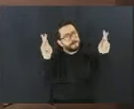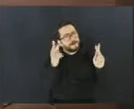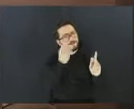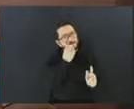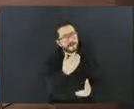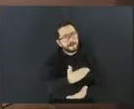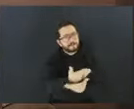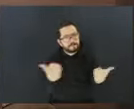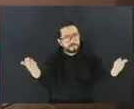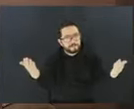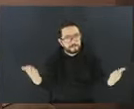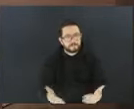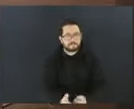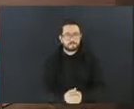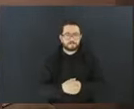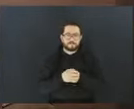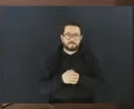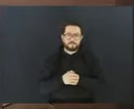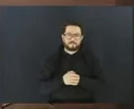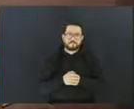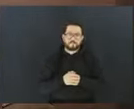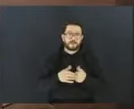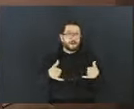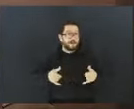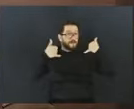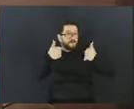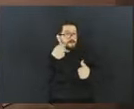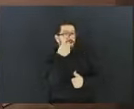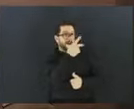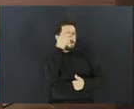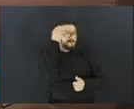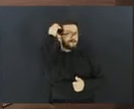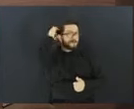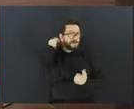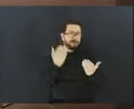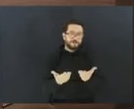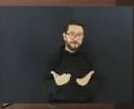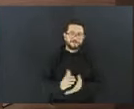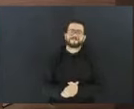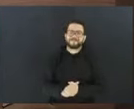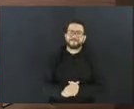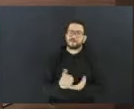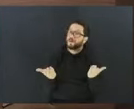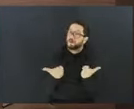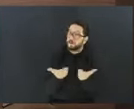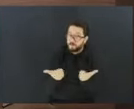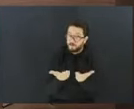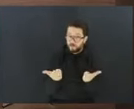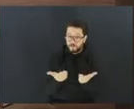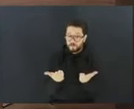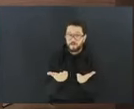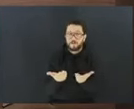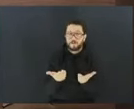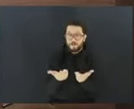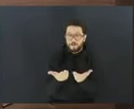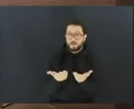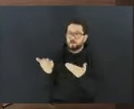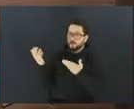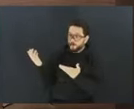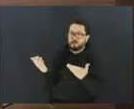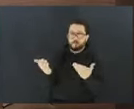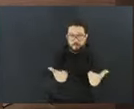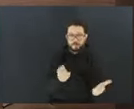Oscalino, aniversariante do dia. Então, agora sim, devolvemos a palavra ao comandante Hudson para que